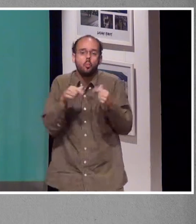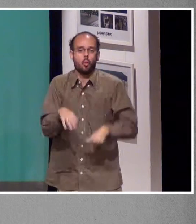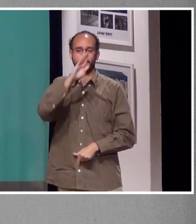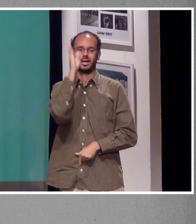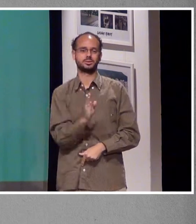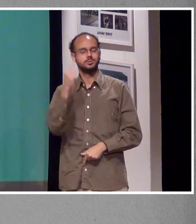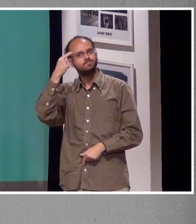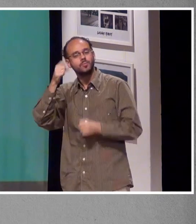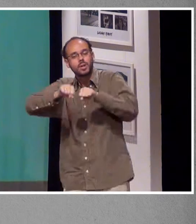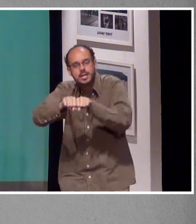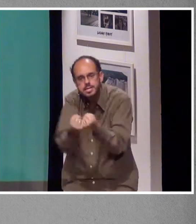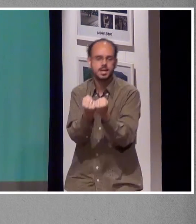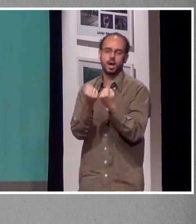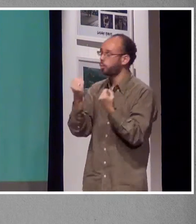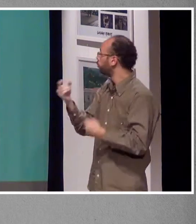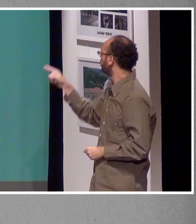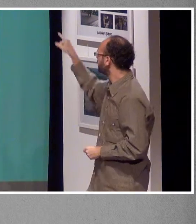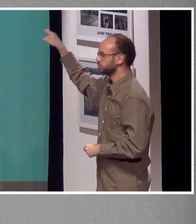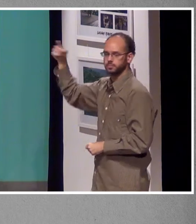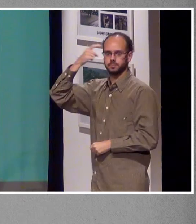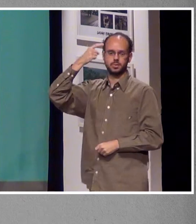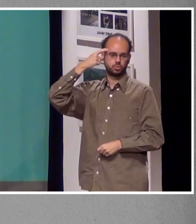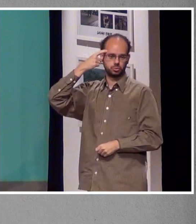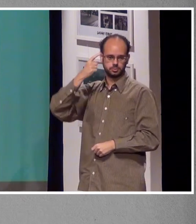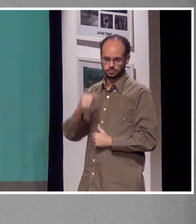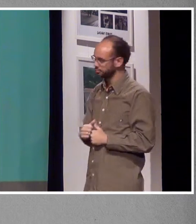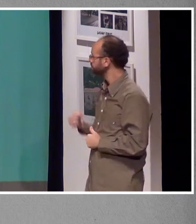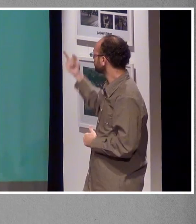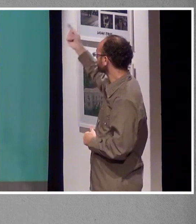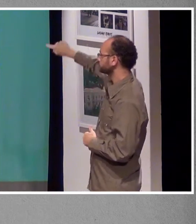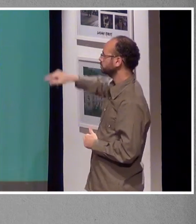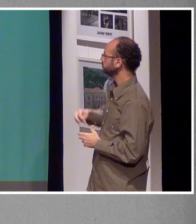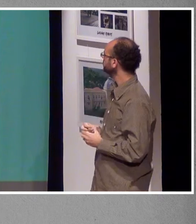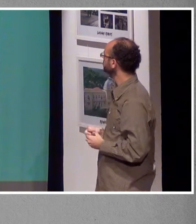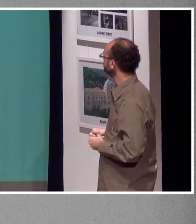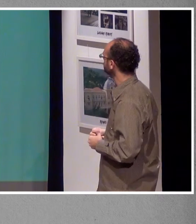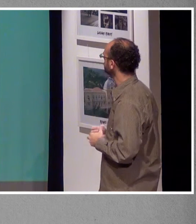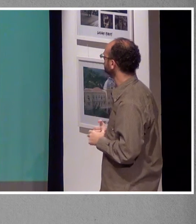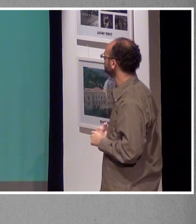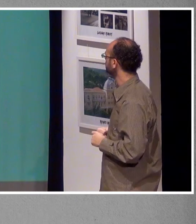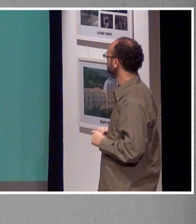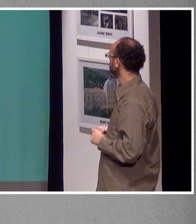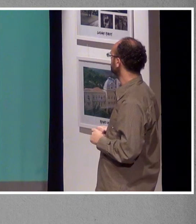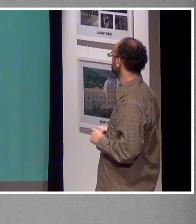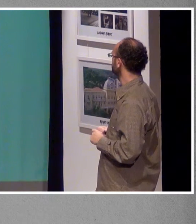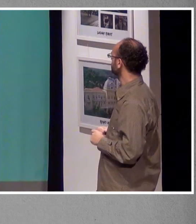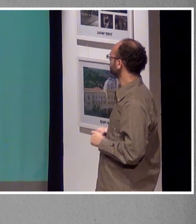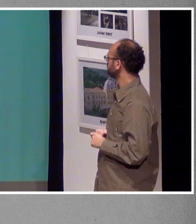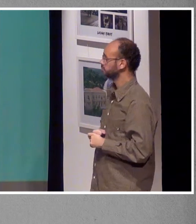a língua escrita. Precisamos fazer uma ruptura e ter os Estados Unidos como modelo.